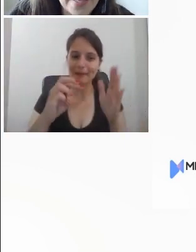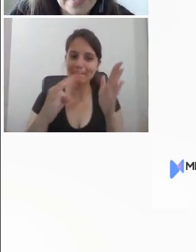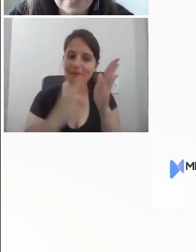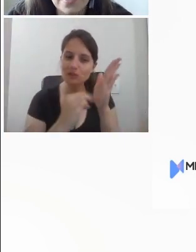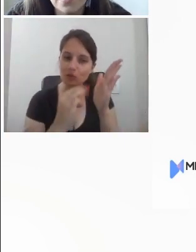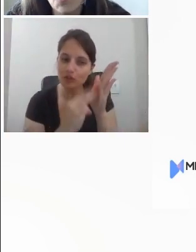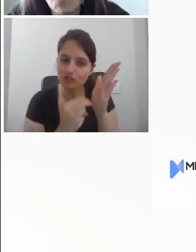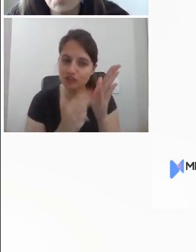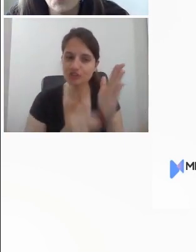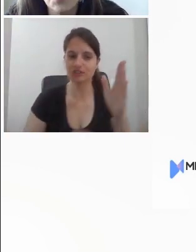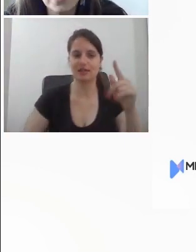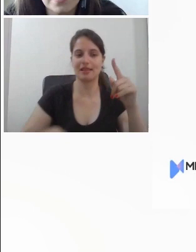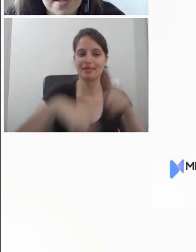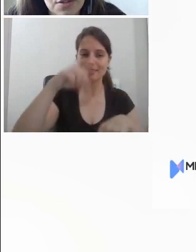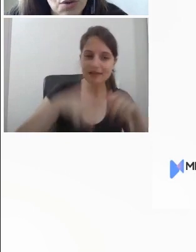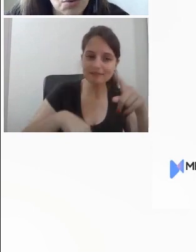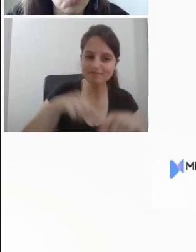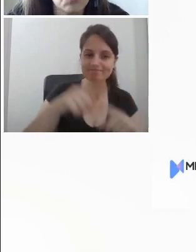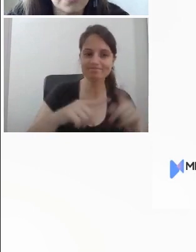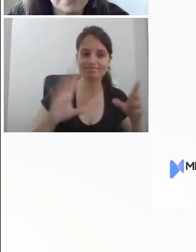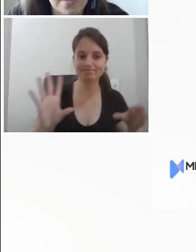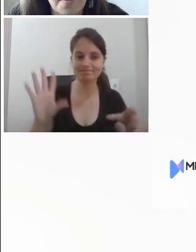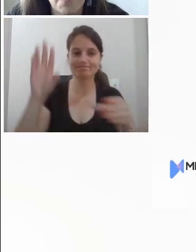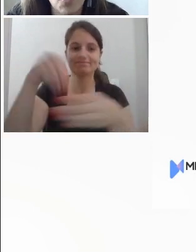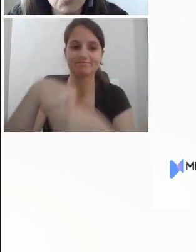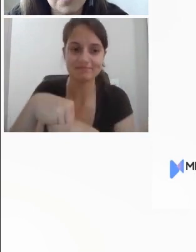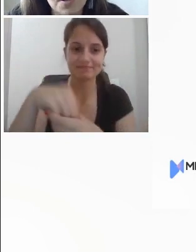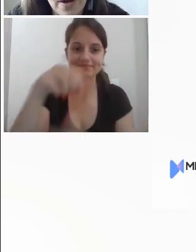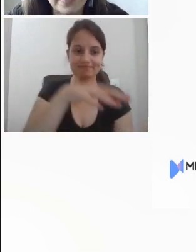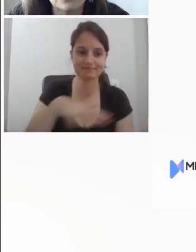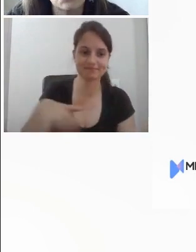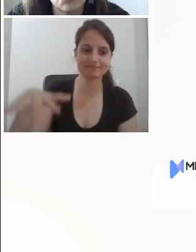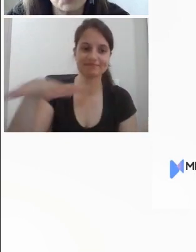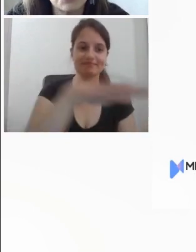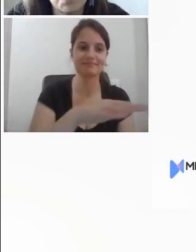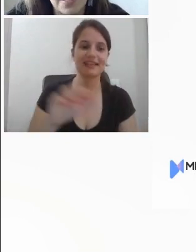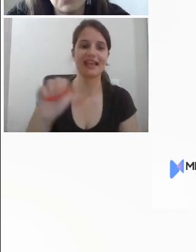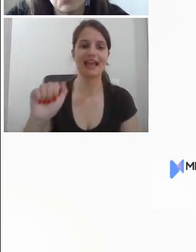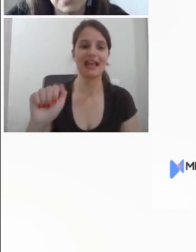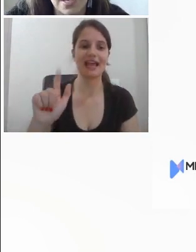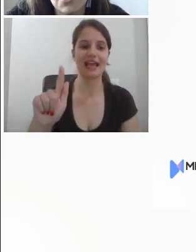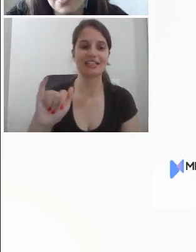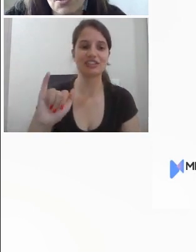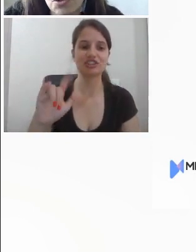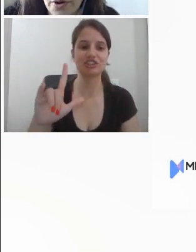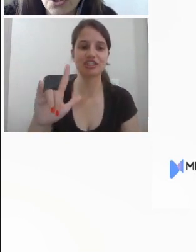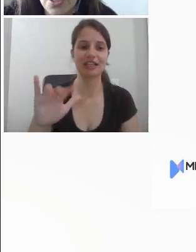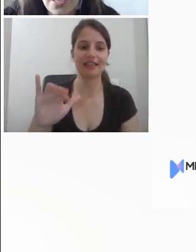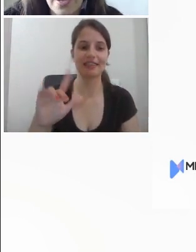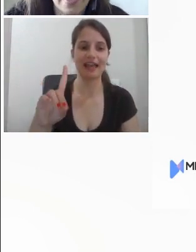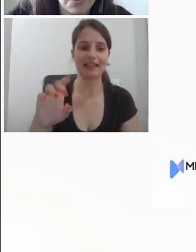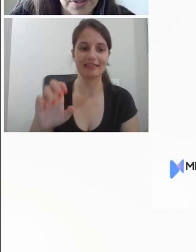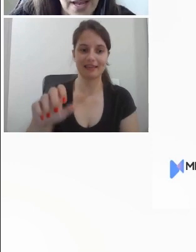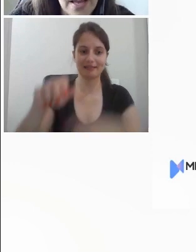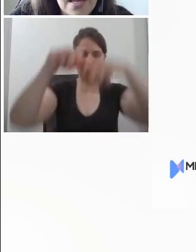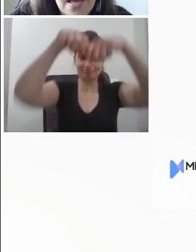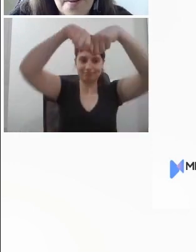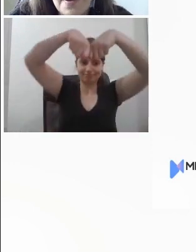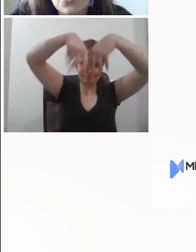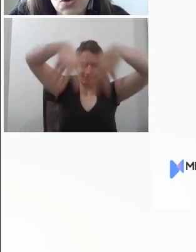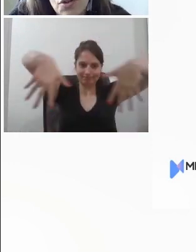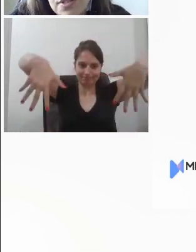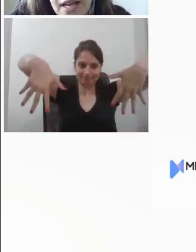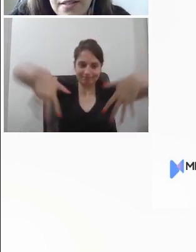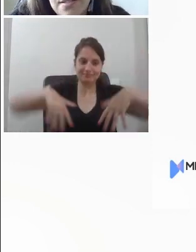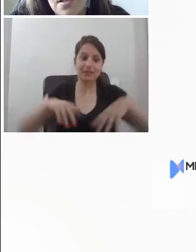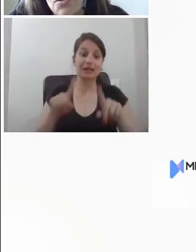ferramentas que compõe essa estrutura esse arcabouço esse guarda chuva de métodos ágeis que a gente pode adotar